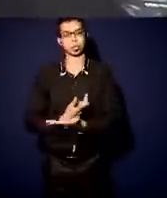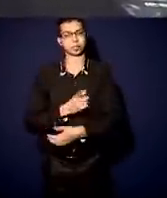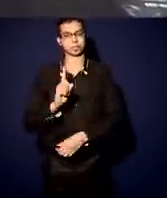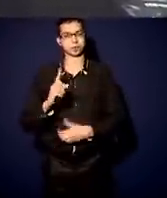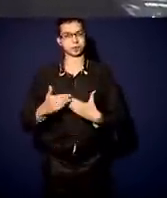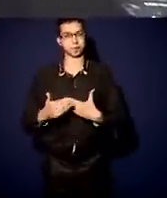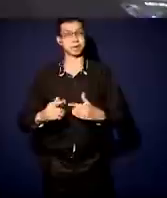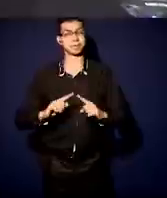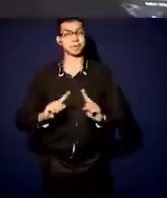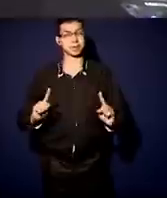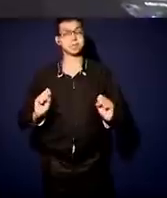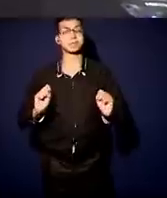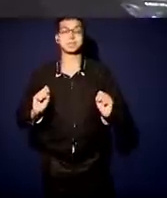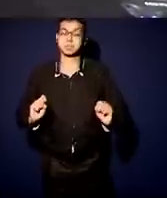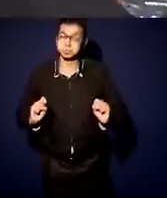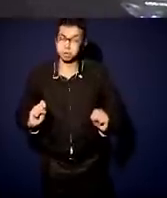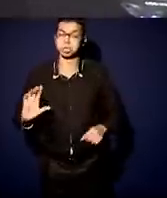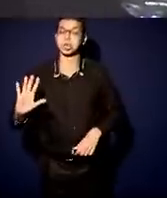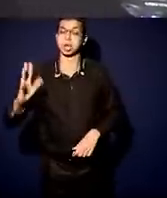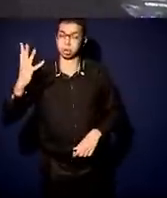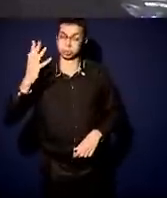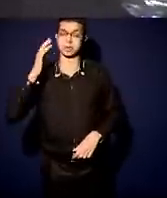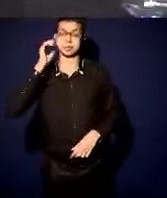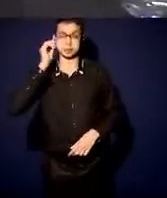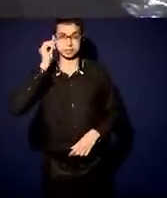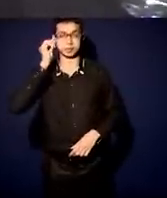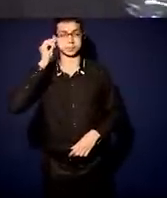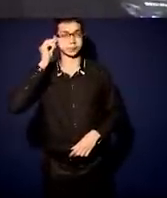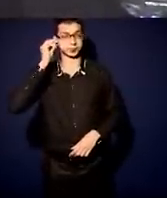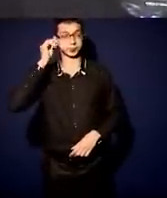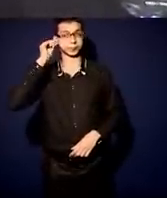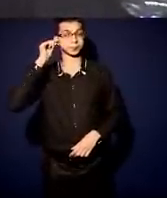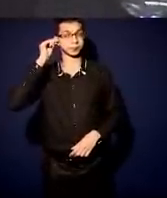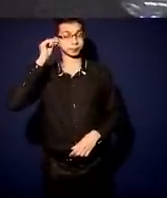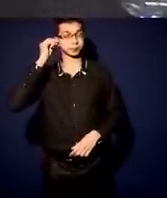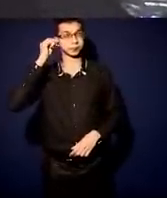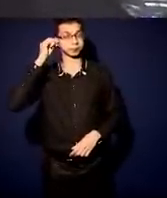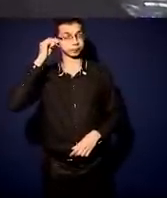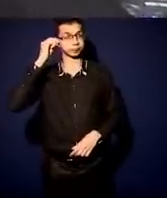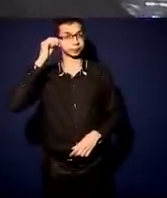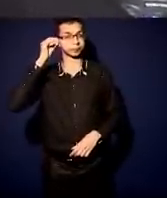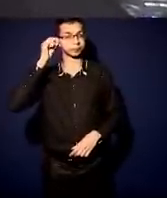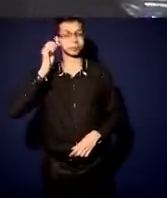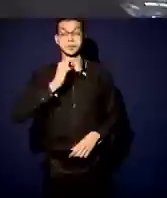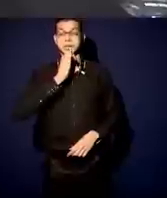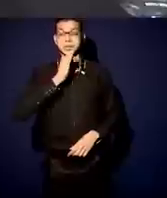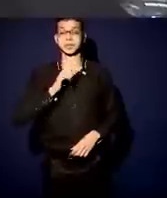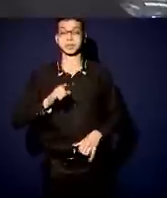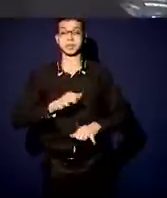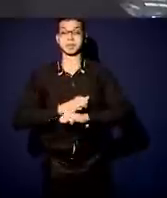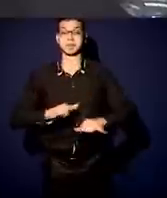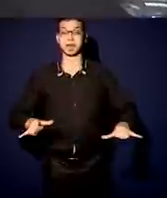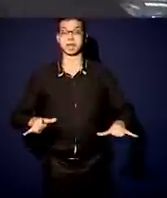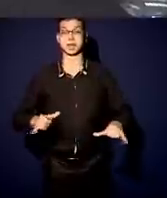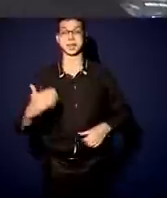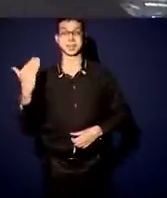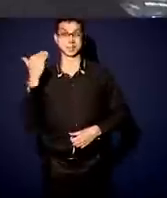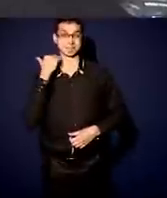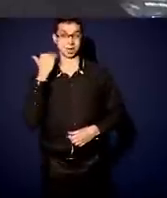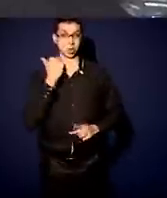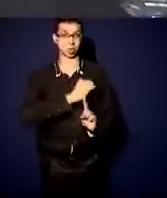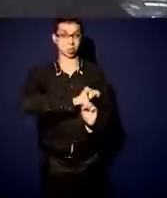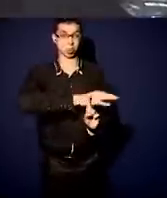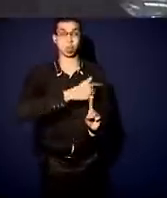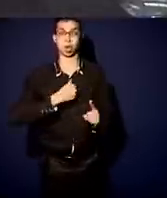fazer uma coisa assim ou você poderia se você declara que você é contra a autonomia do Banco Central você